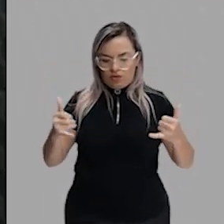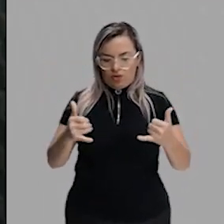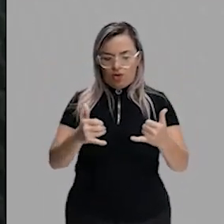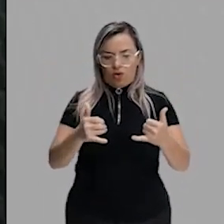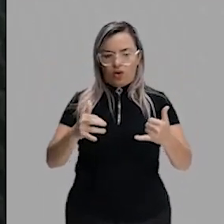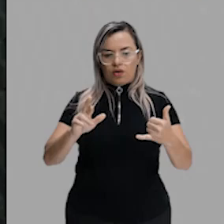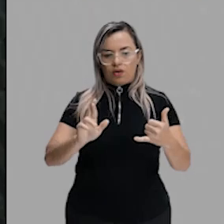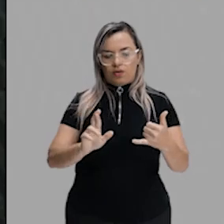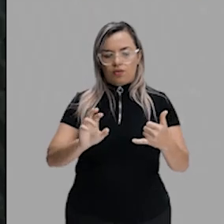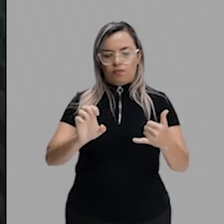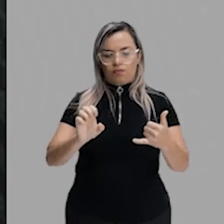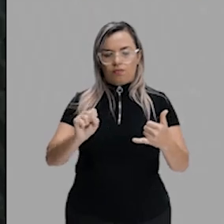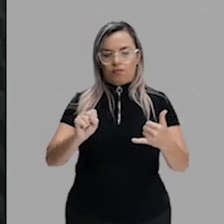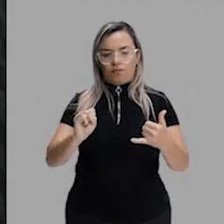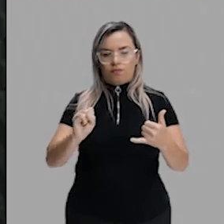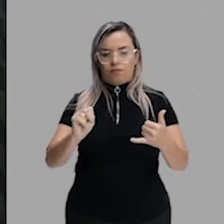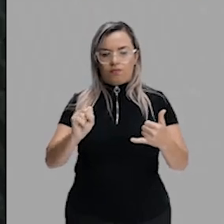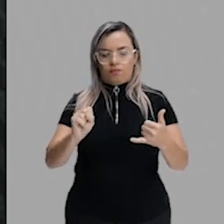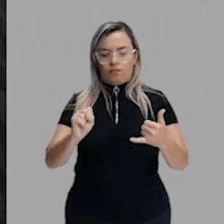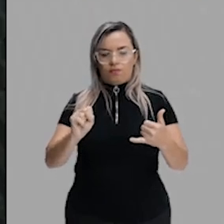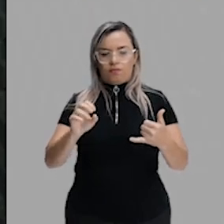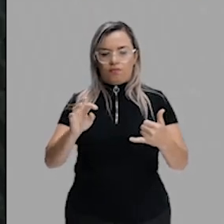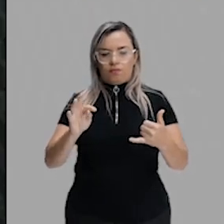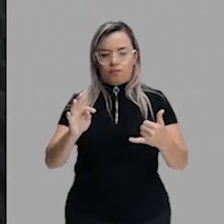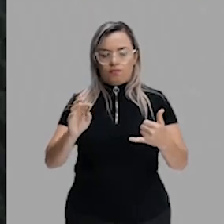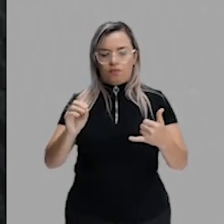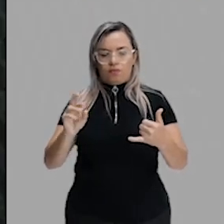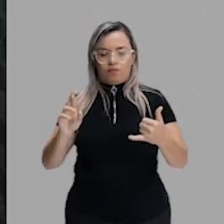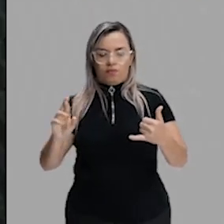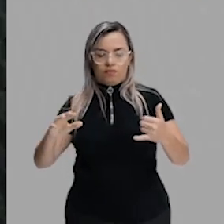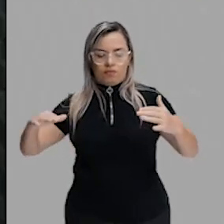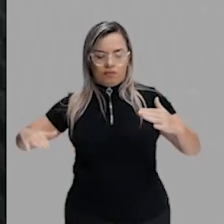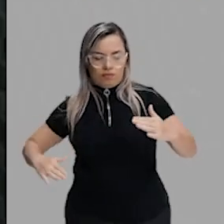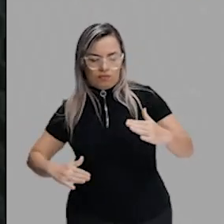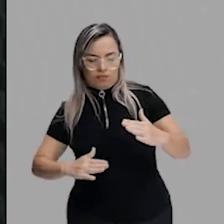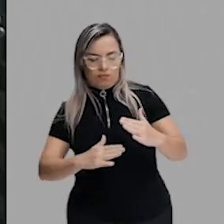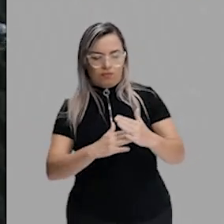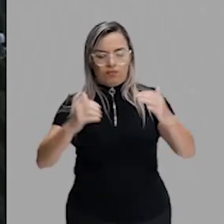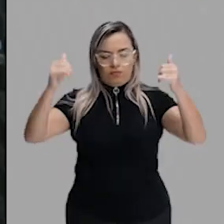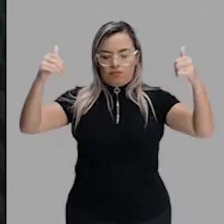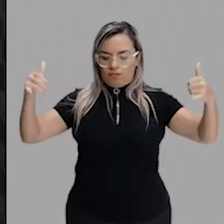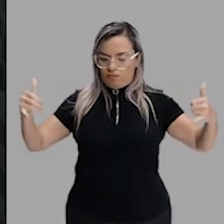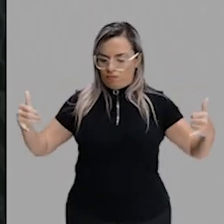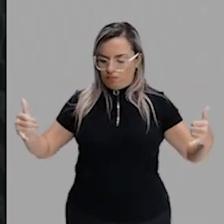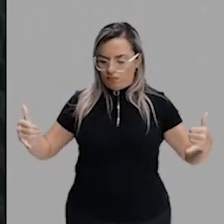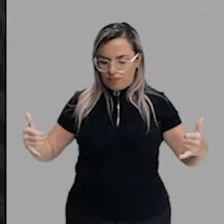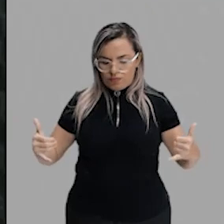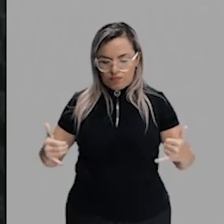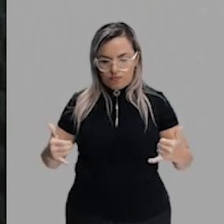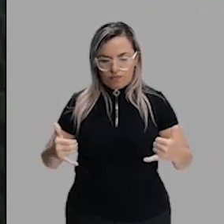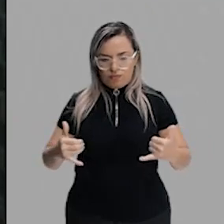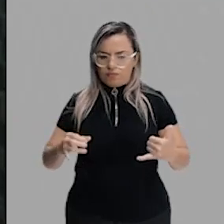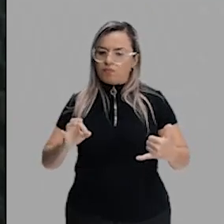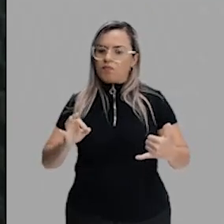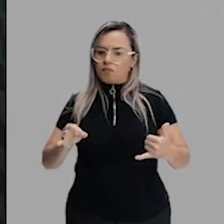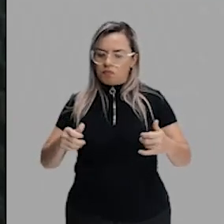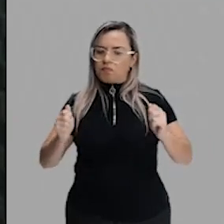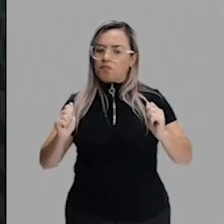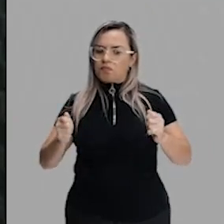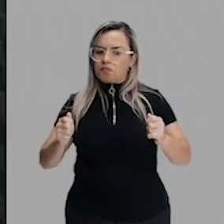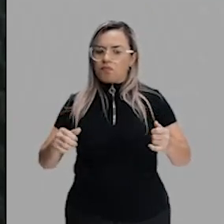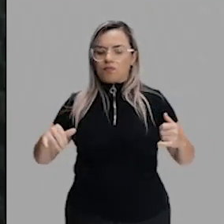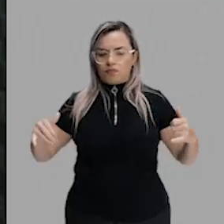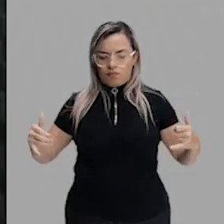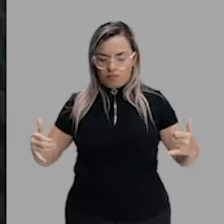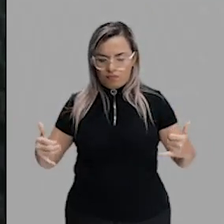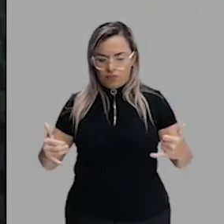vai limitar a passagem da corrente elétrica e a quantidade de corrente elétrica que vai chegar na lâmpada vai ser a quantidade necessária. Porque se